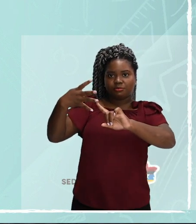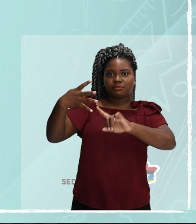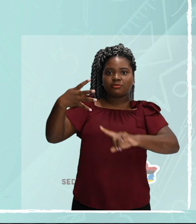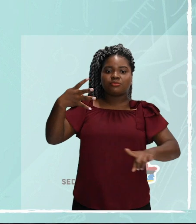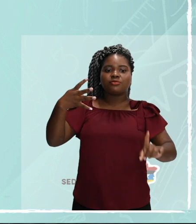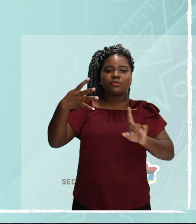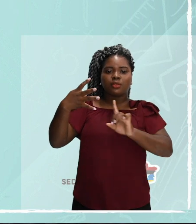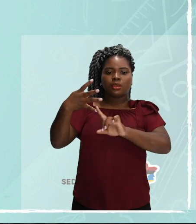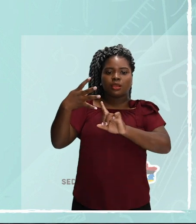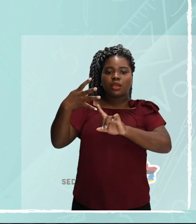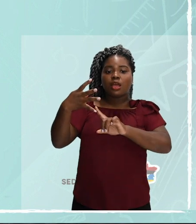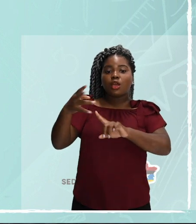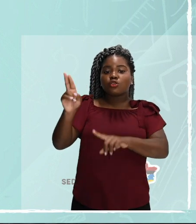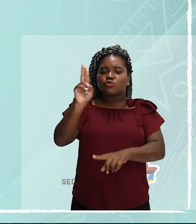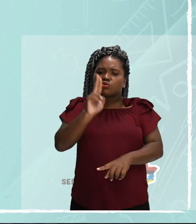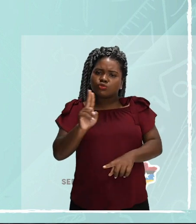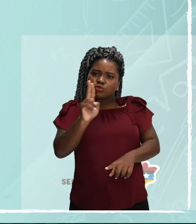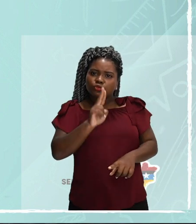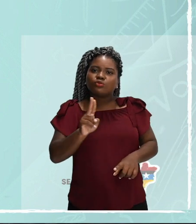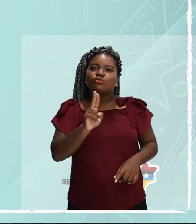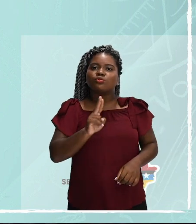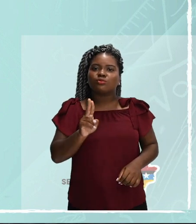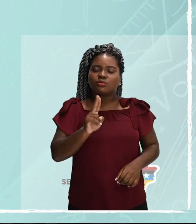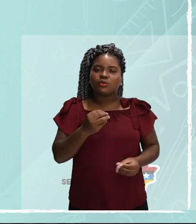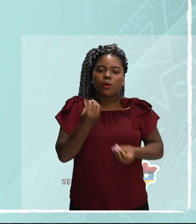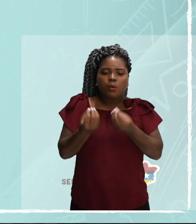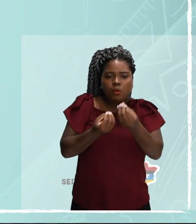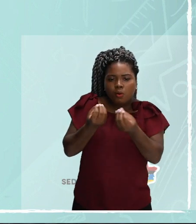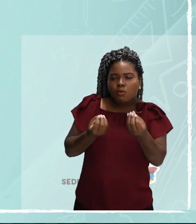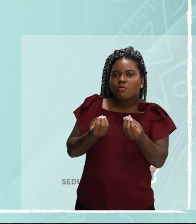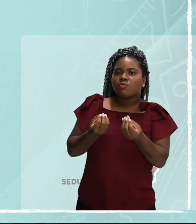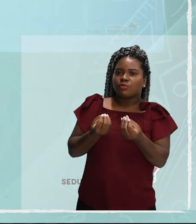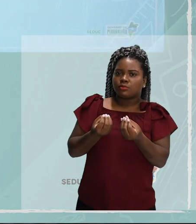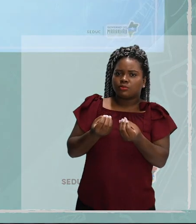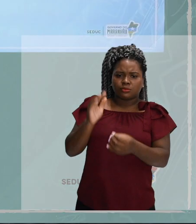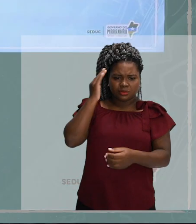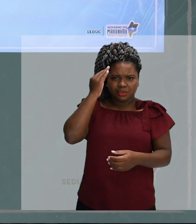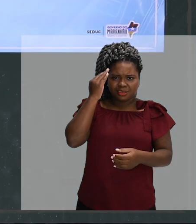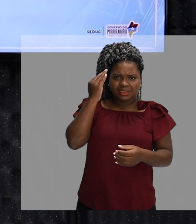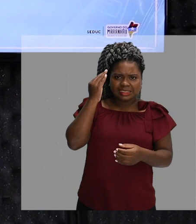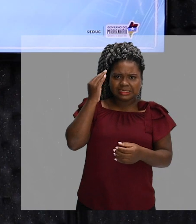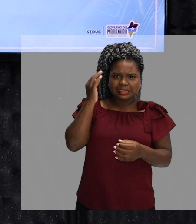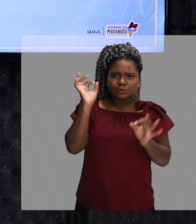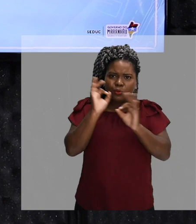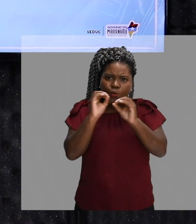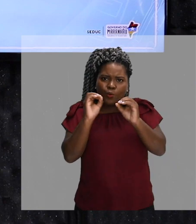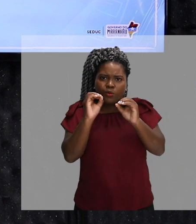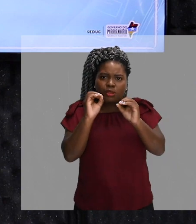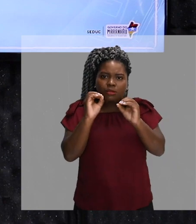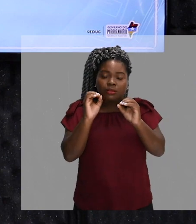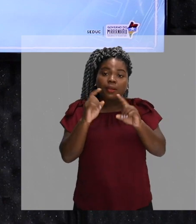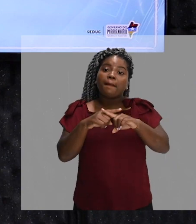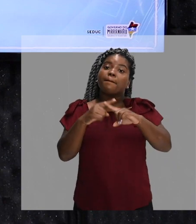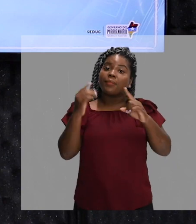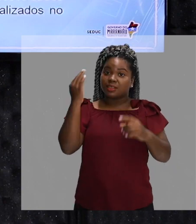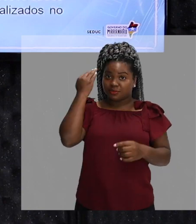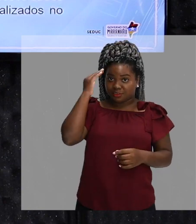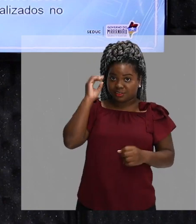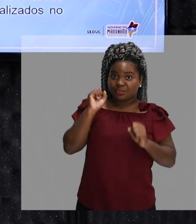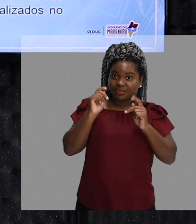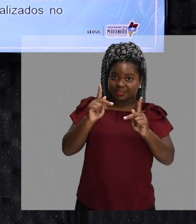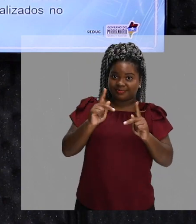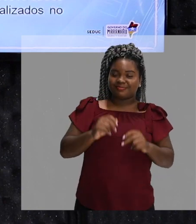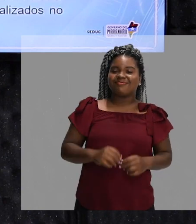os usos, as utilidades do sensoriamento remoto. Não entendeu nada? Mas vai entender. Então vem comigo.